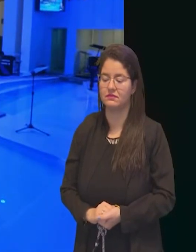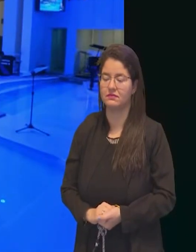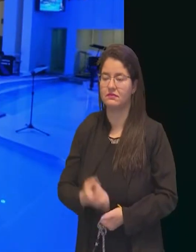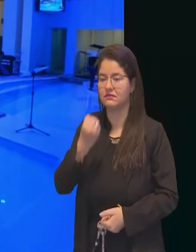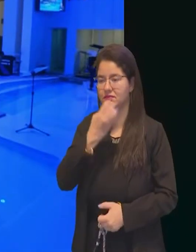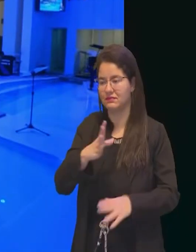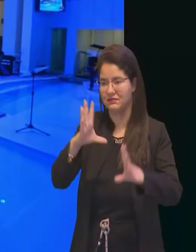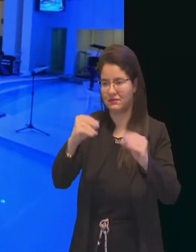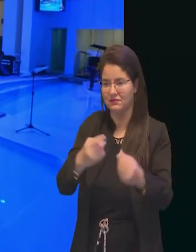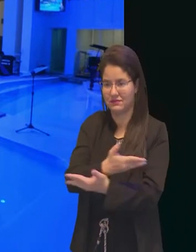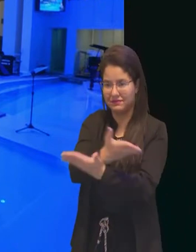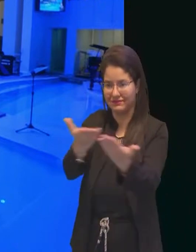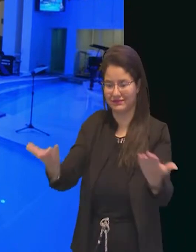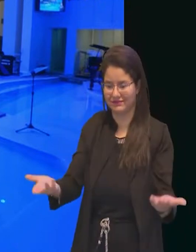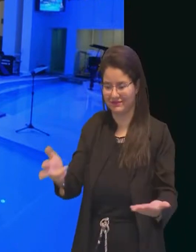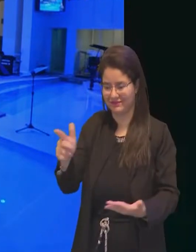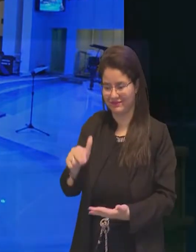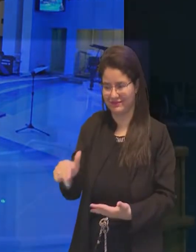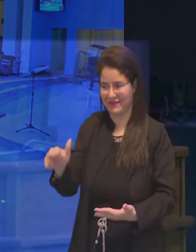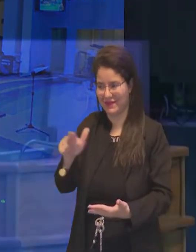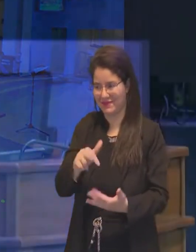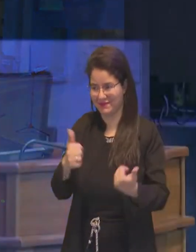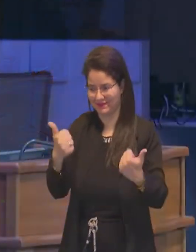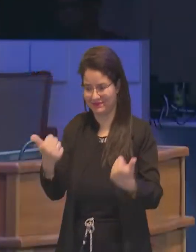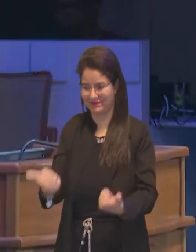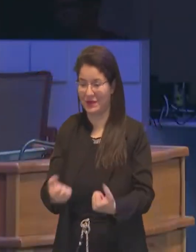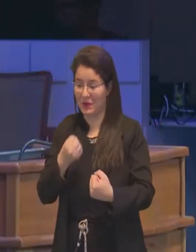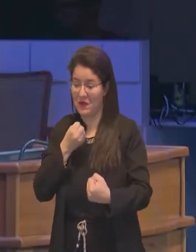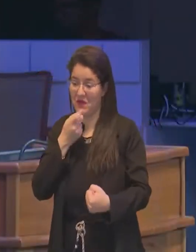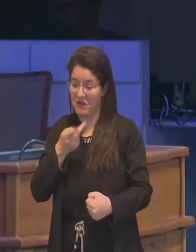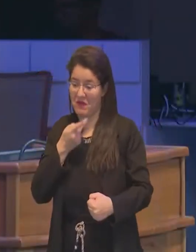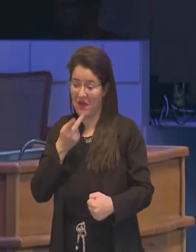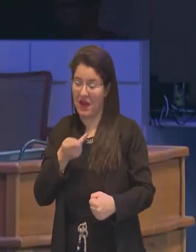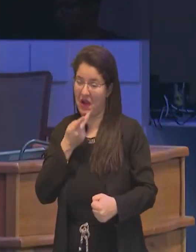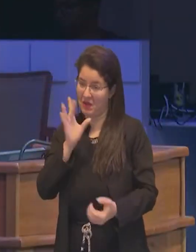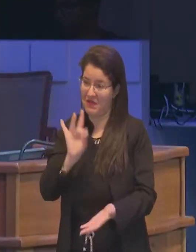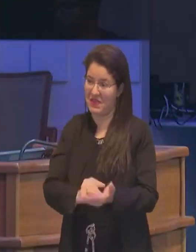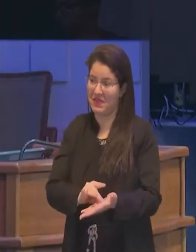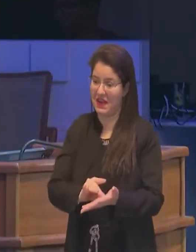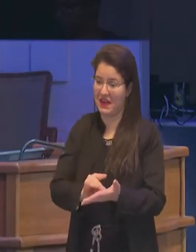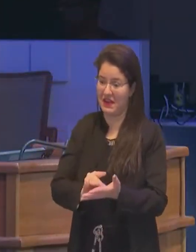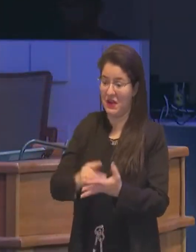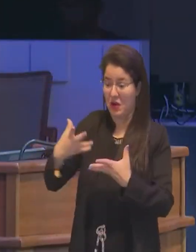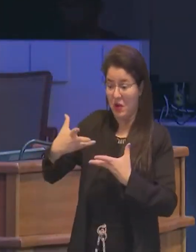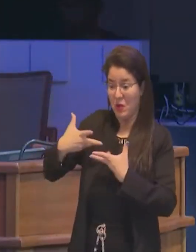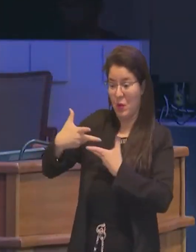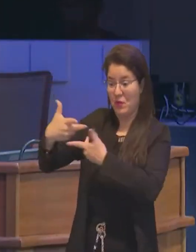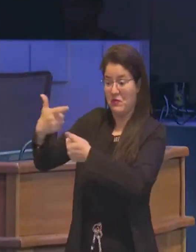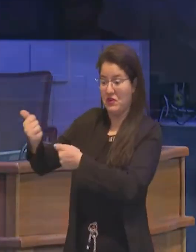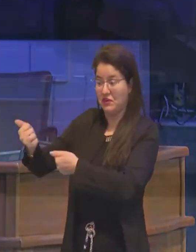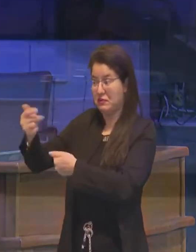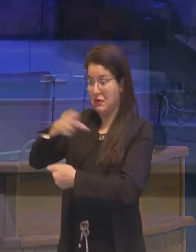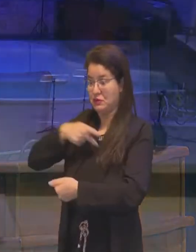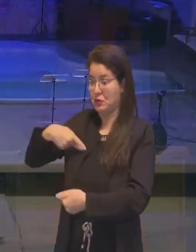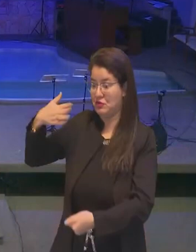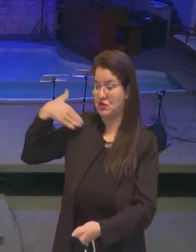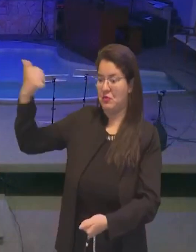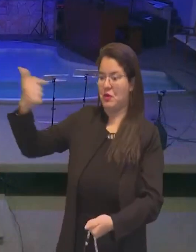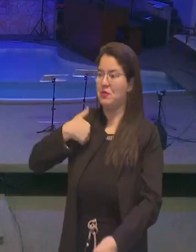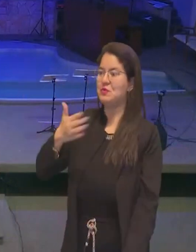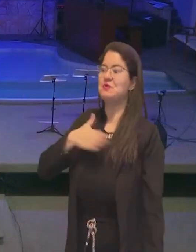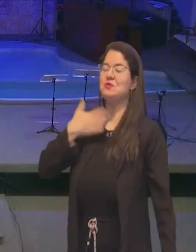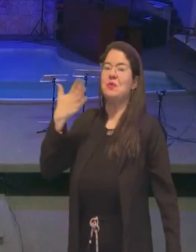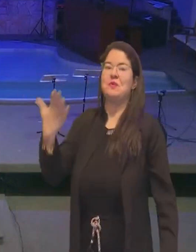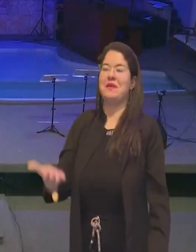Boa noite, meus irmãos. Confesso que o convite do pastor Neander foi uma surpresa para mim, mas eu